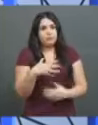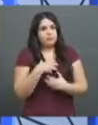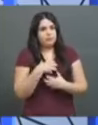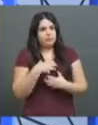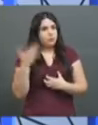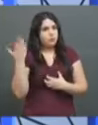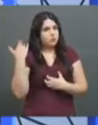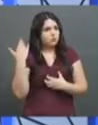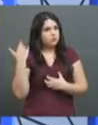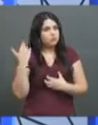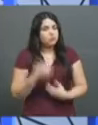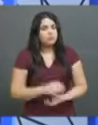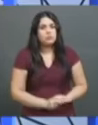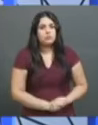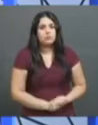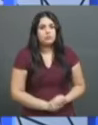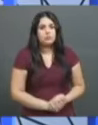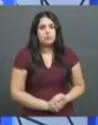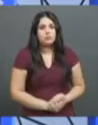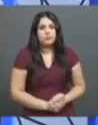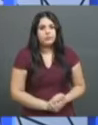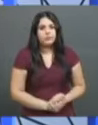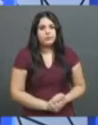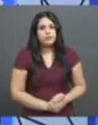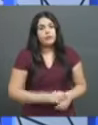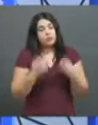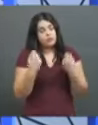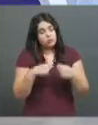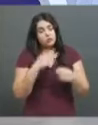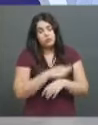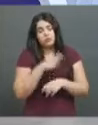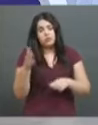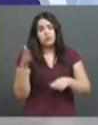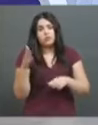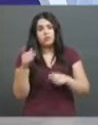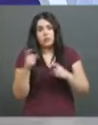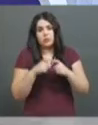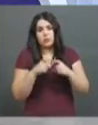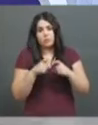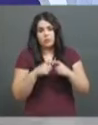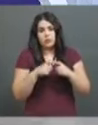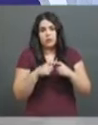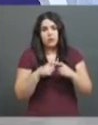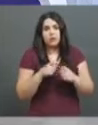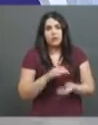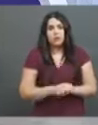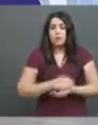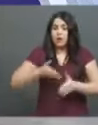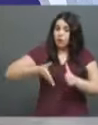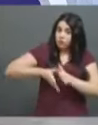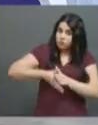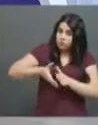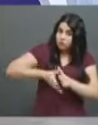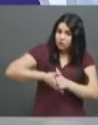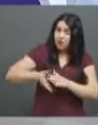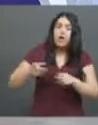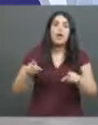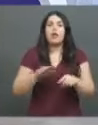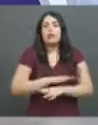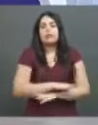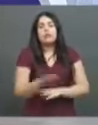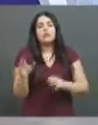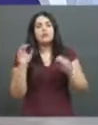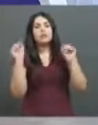prévio. Então, há necessidade de uma avaliação médica. O indivíduo tem que estar orientado, tem que ir para uma atividade